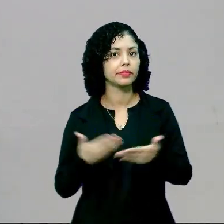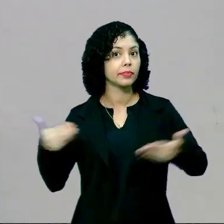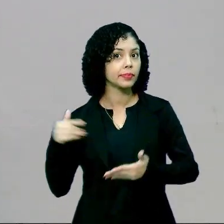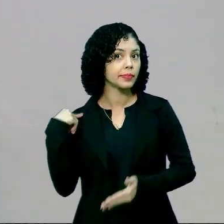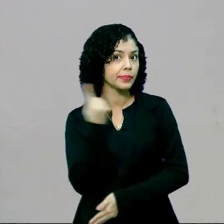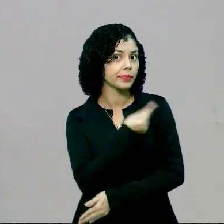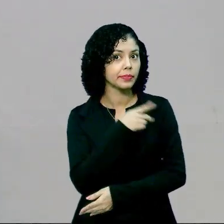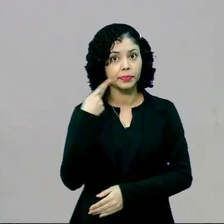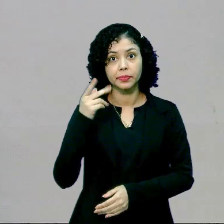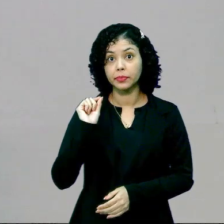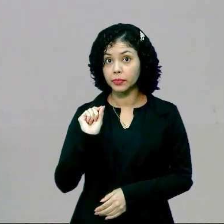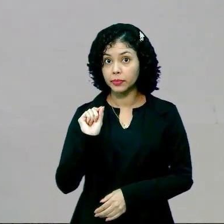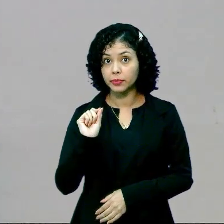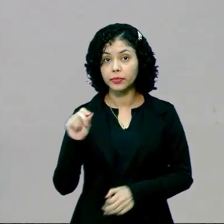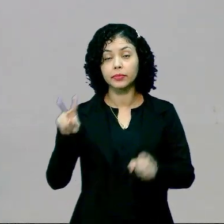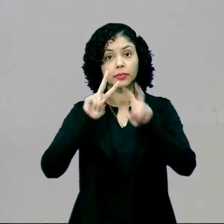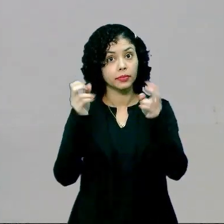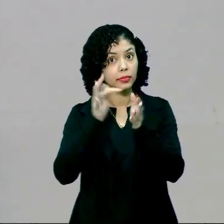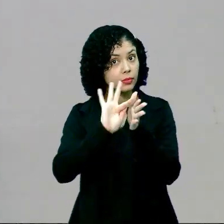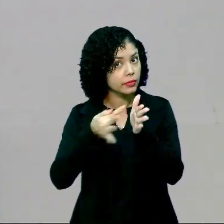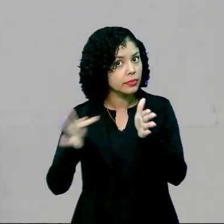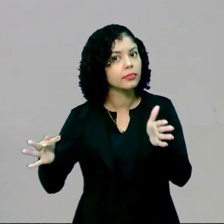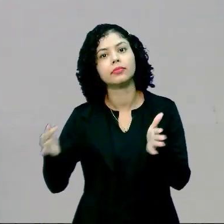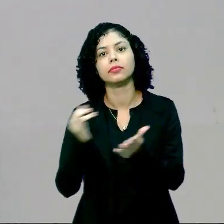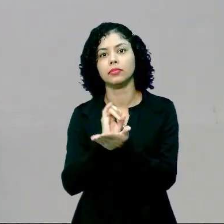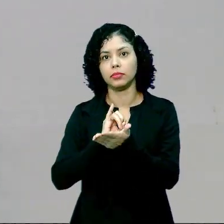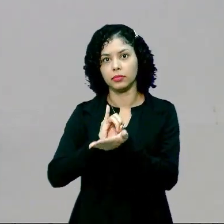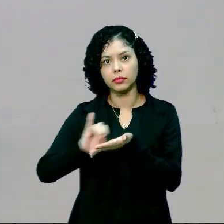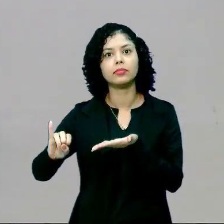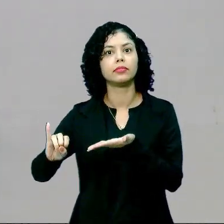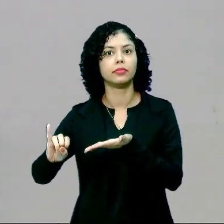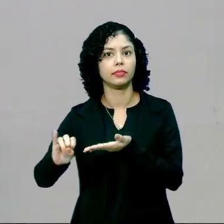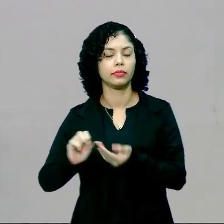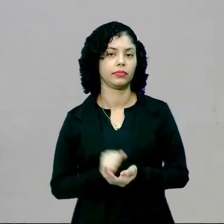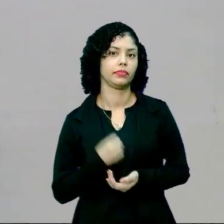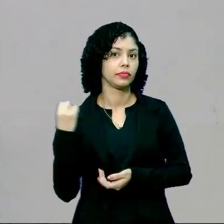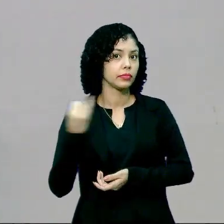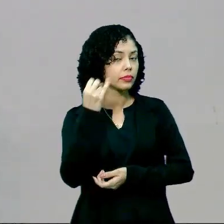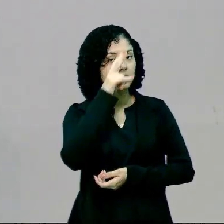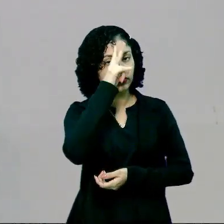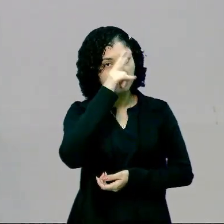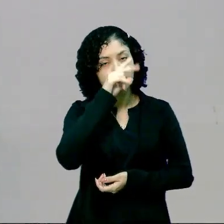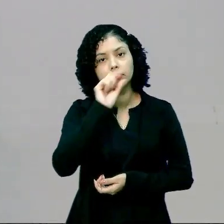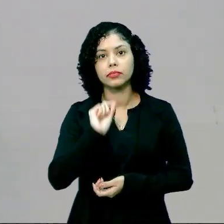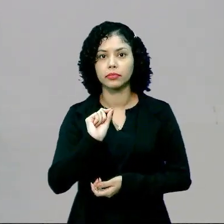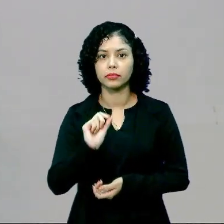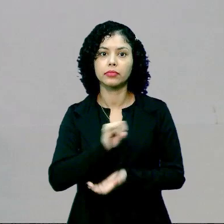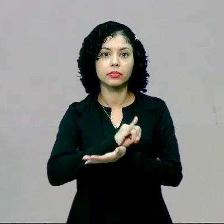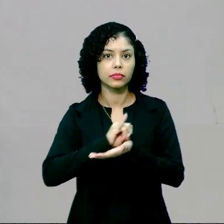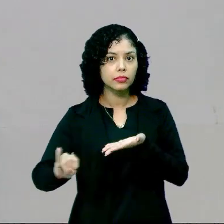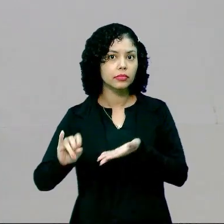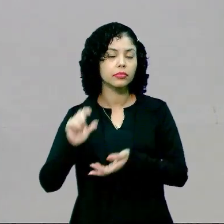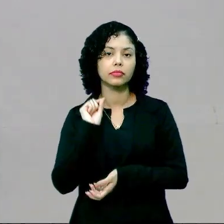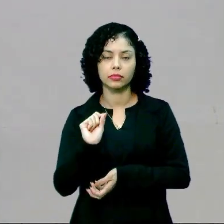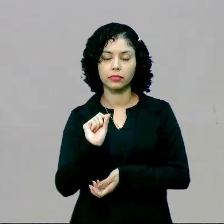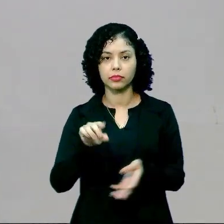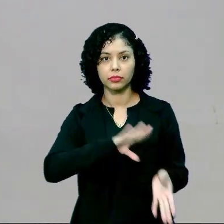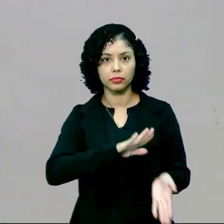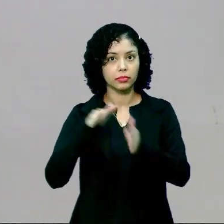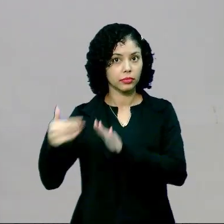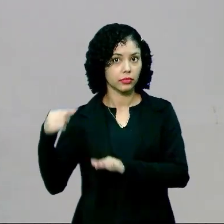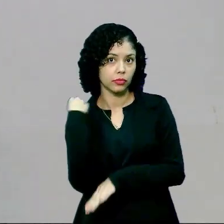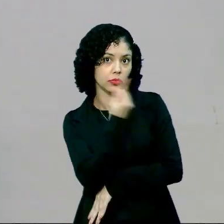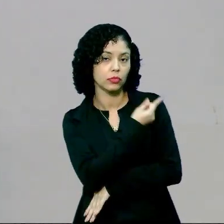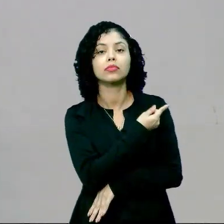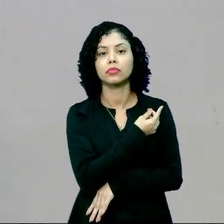na aula de hoje nós vamos falar um pouquinho sobre as funções inorgânicas é importante lembrar que as funções inorgânicas elas fazem parte